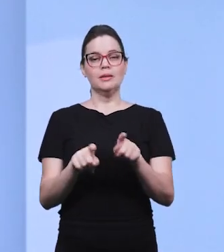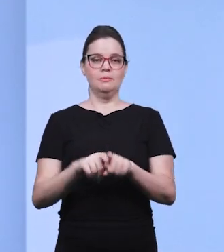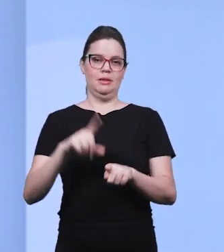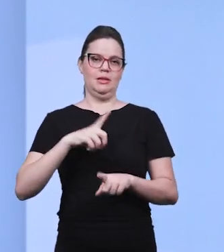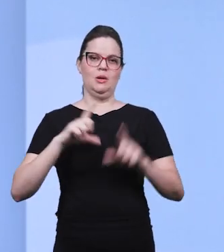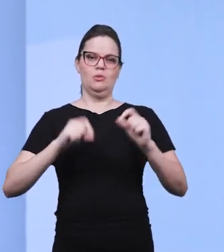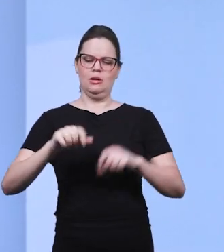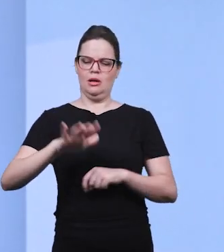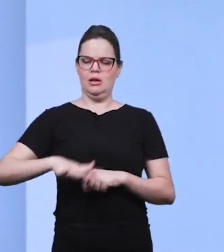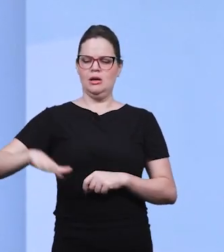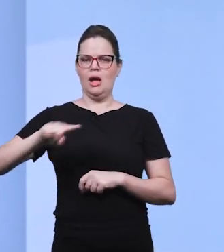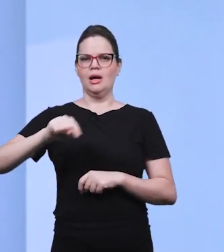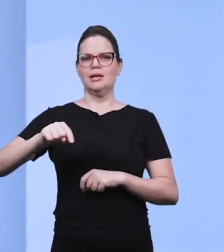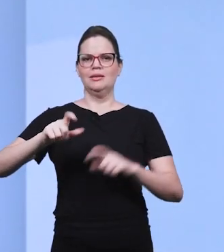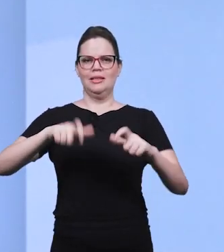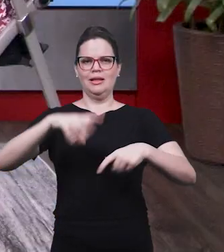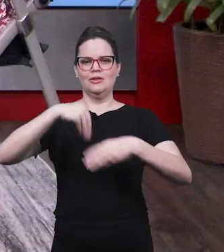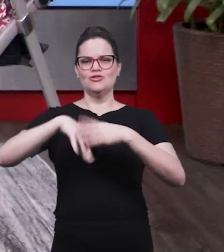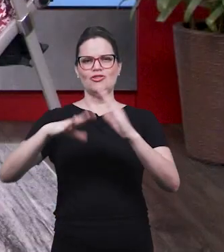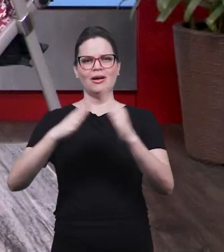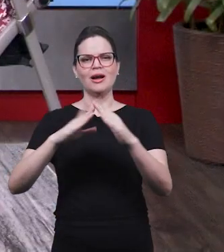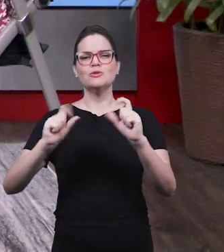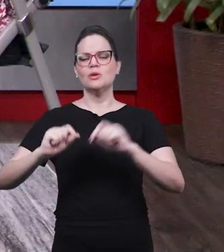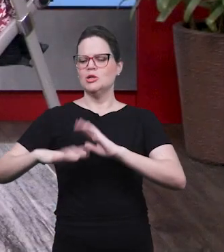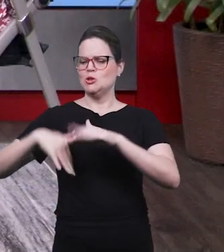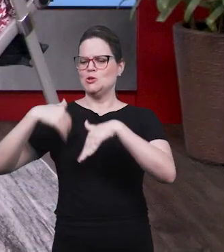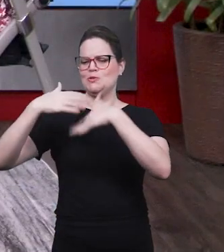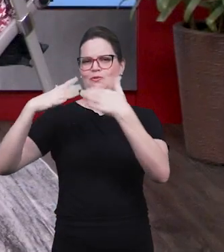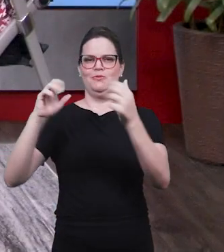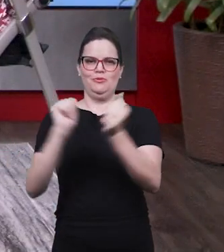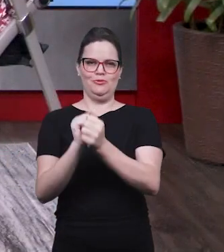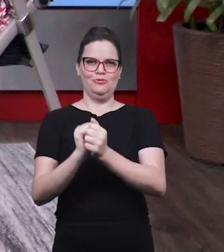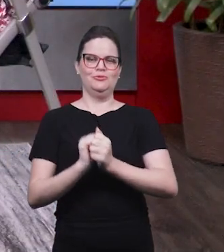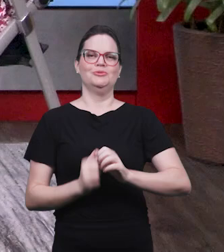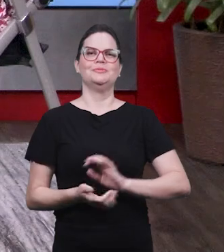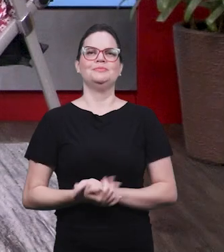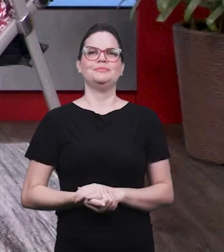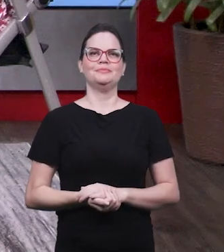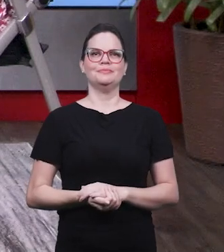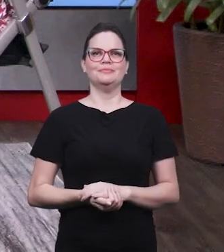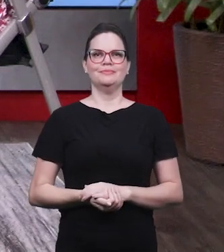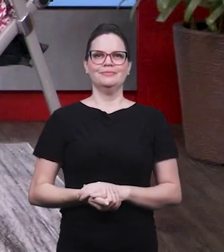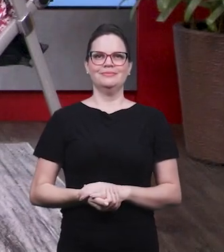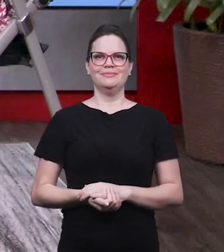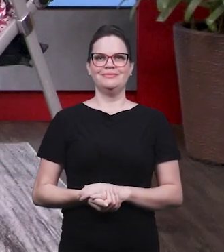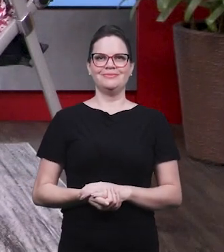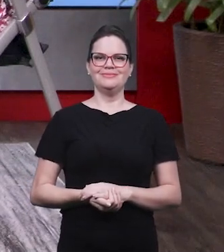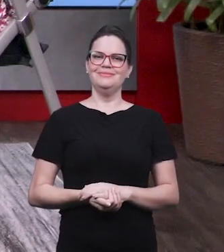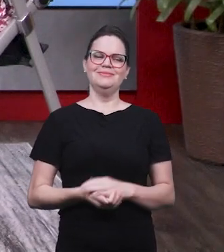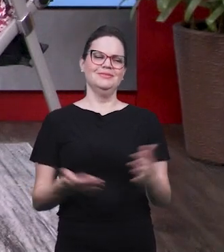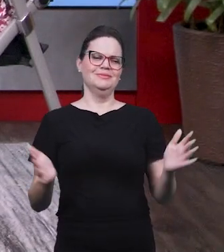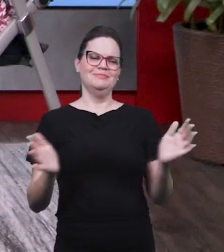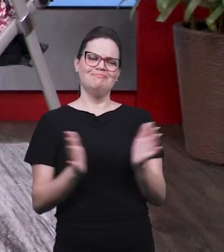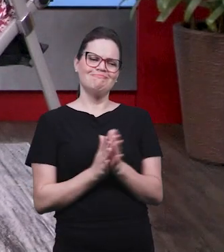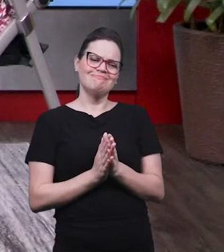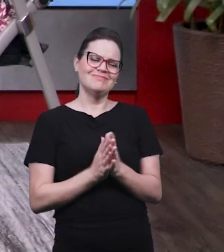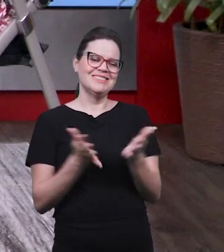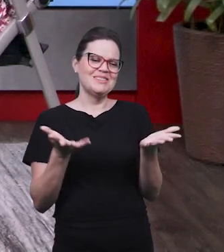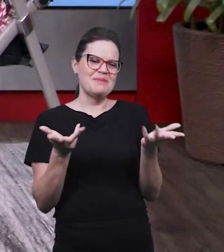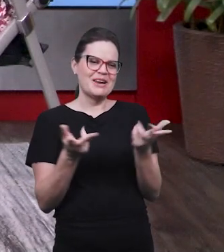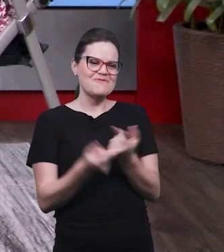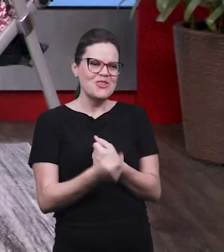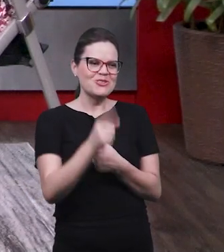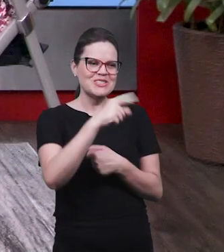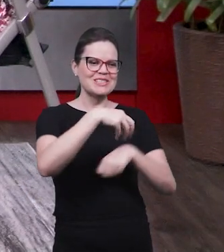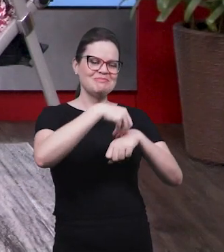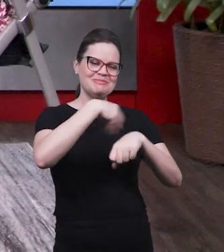de desenvolvimento, né? E de estimulação. Doutora, quantos ensinamentos maravilhosos a